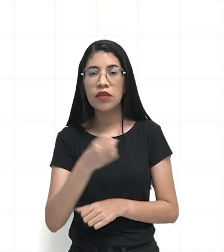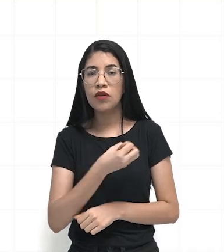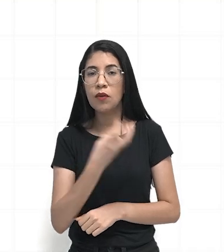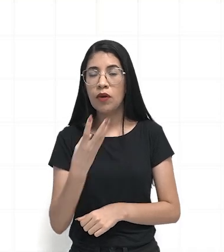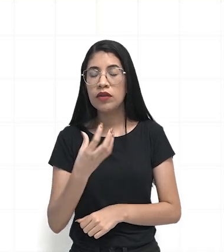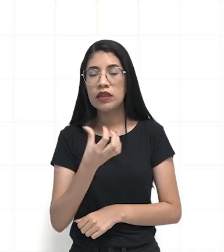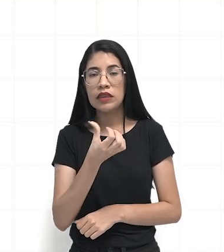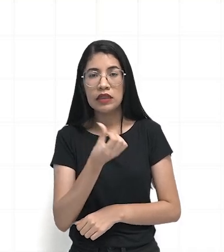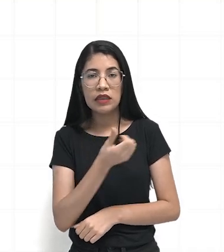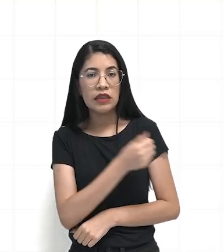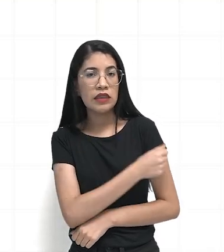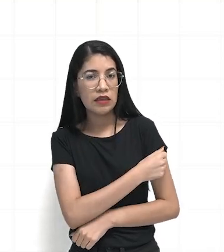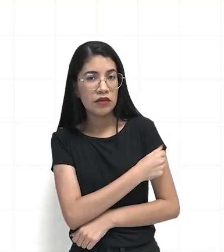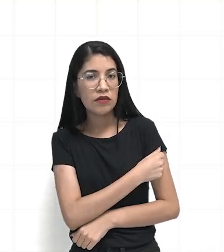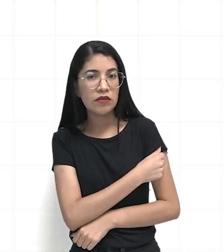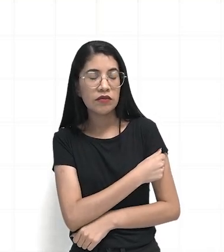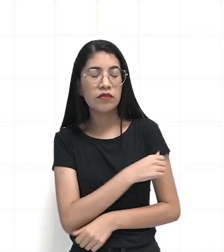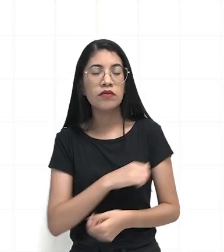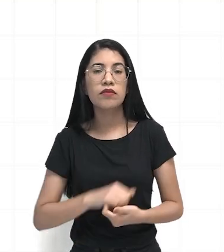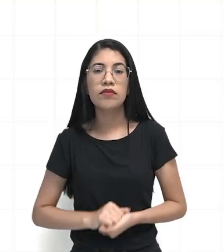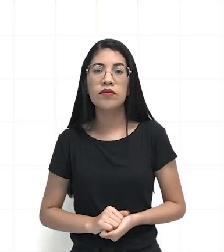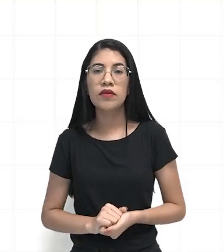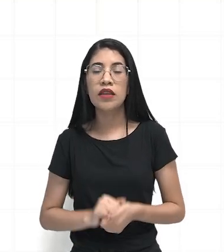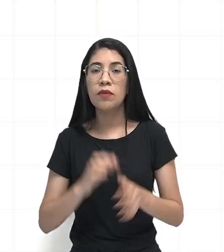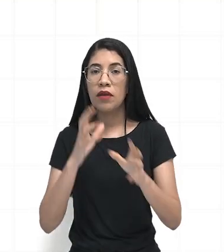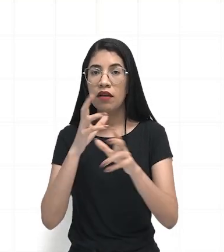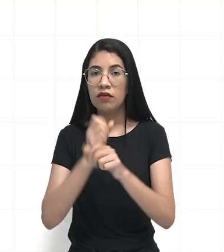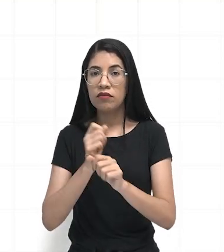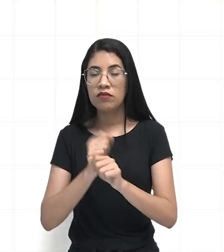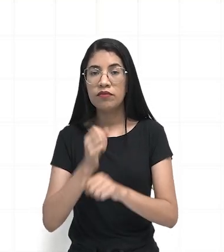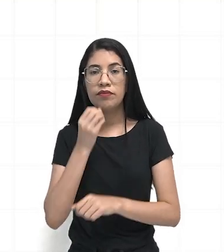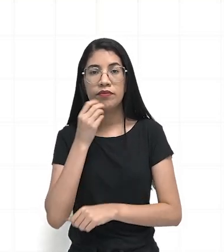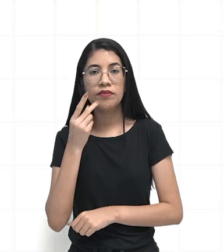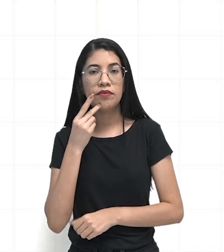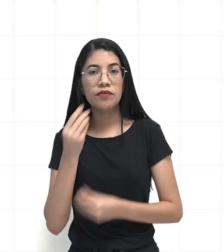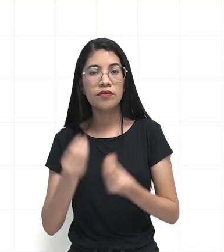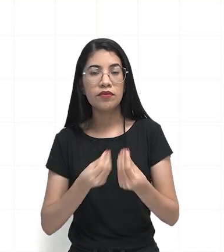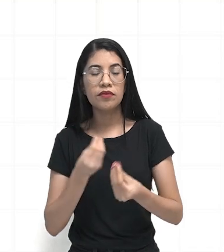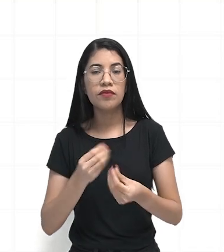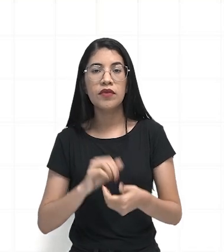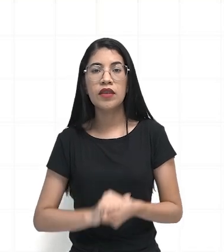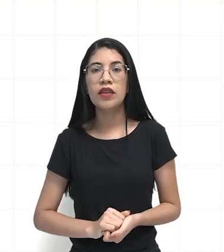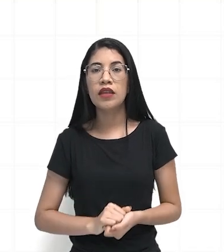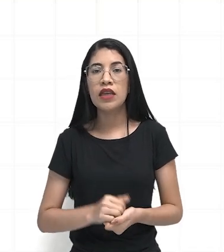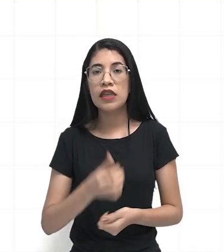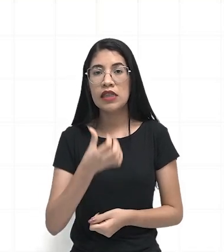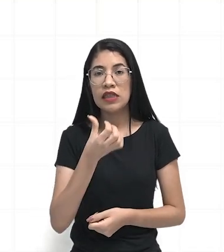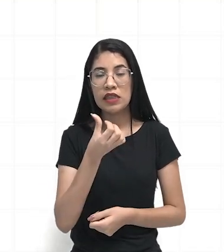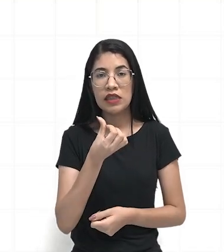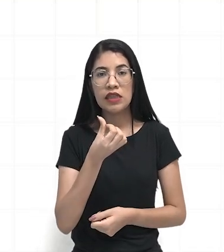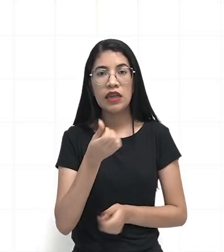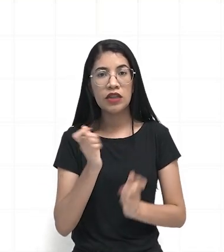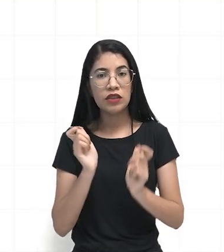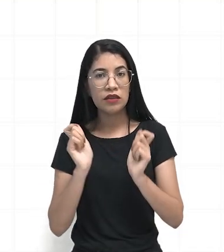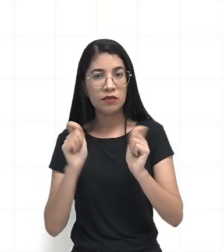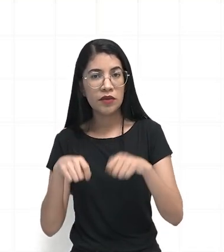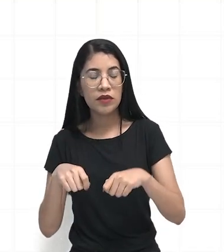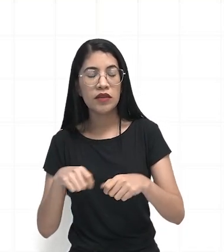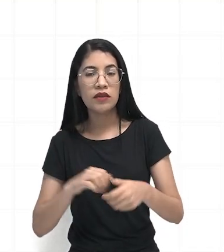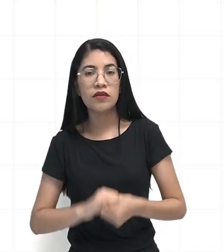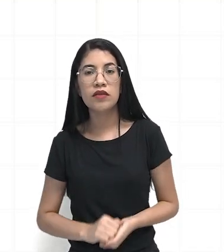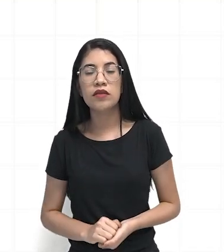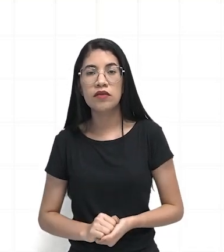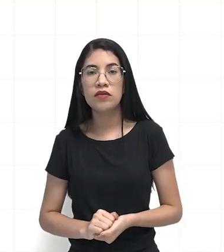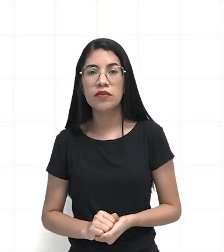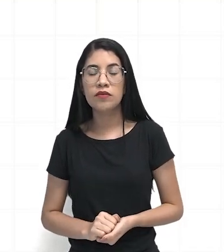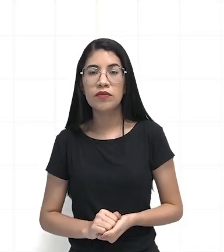6. Ou seja, nós temos, para calcular a probabilidade, 6 alunos aí nas primeiras